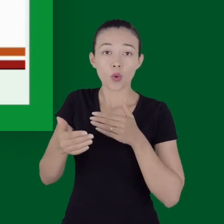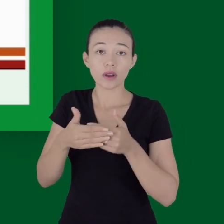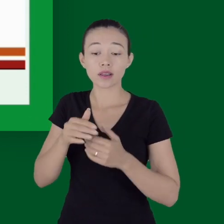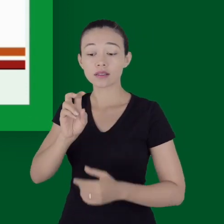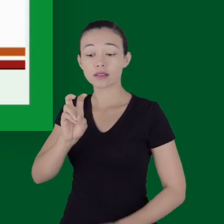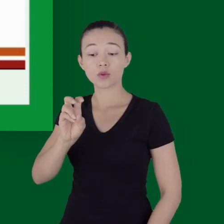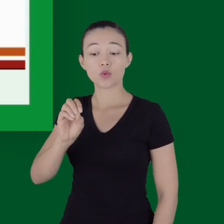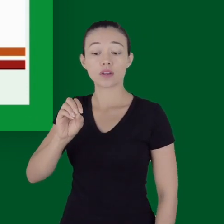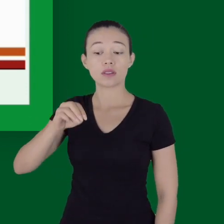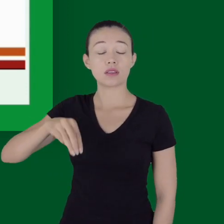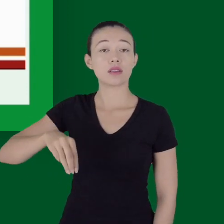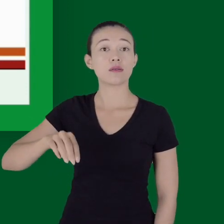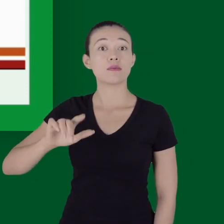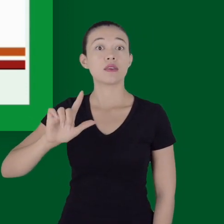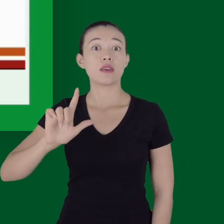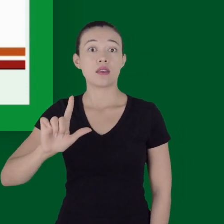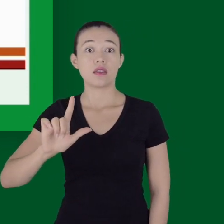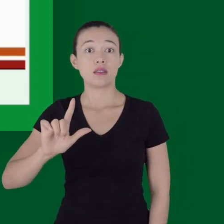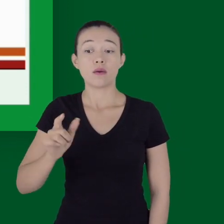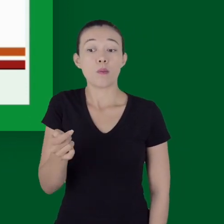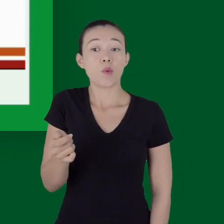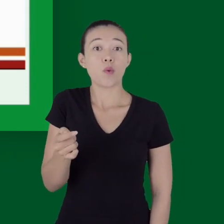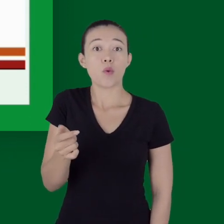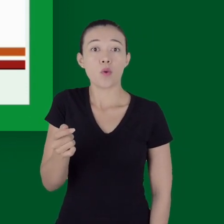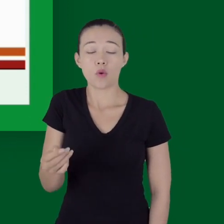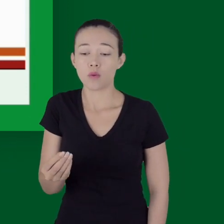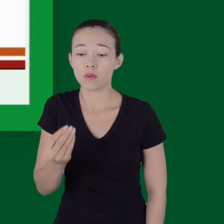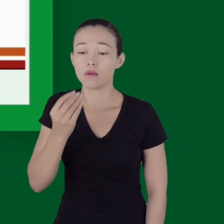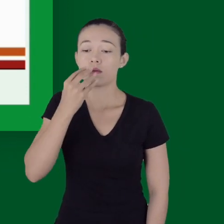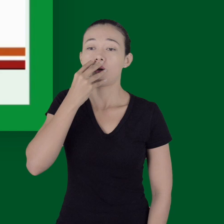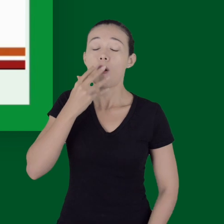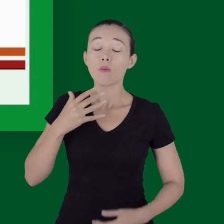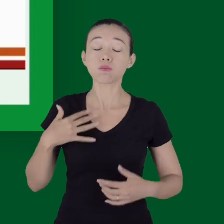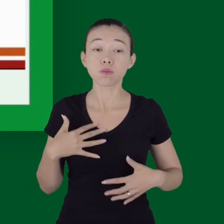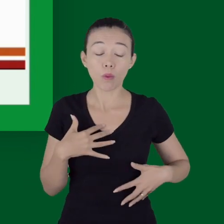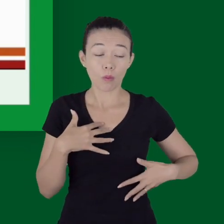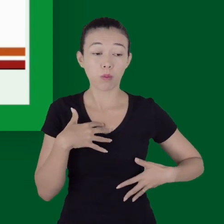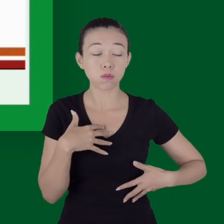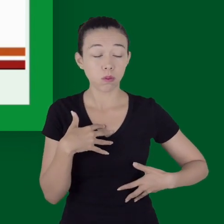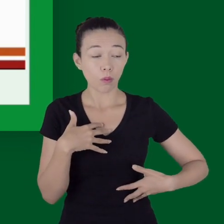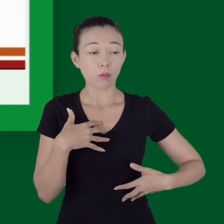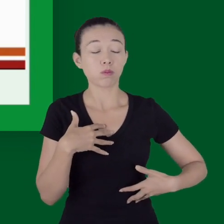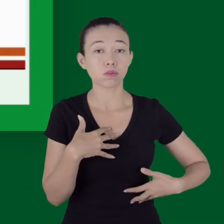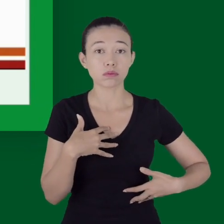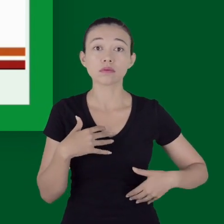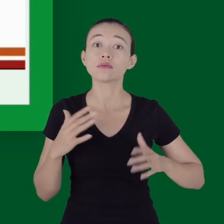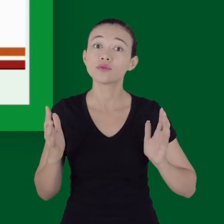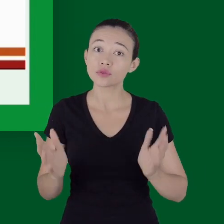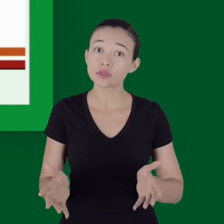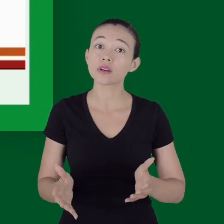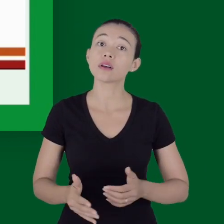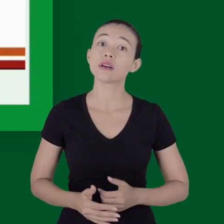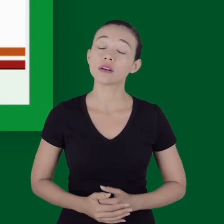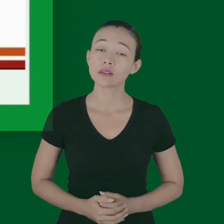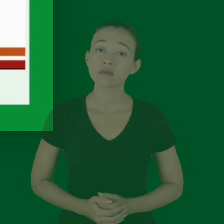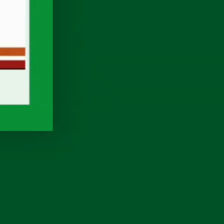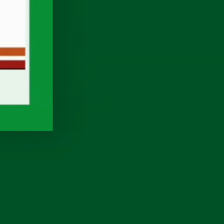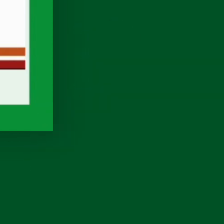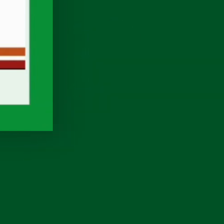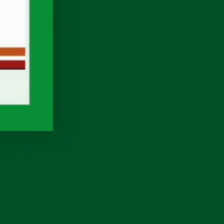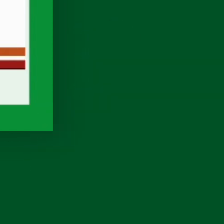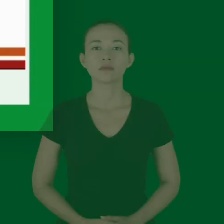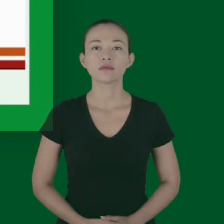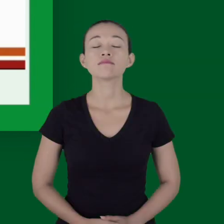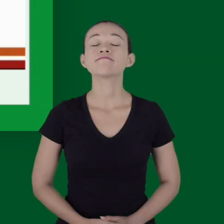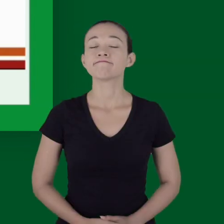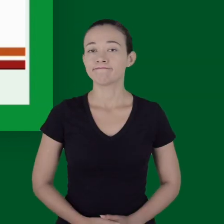né? Quando a paciente é vítima submetida a respingo sobre a face, isso já pode causar o afogamento,